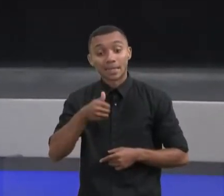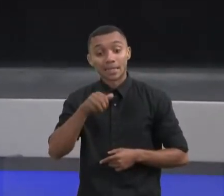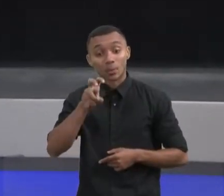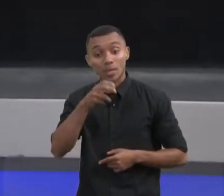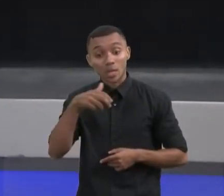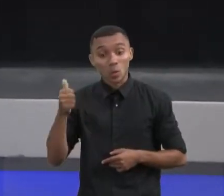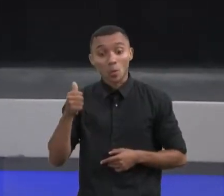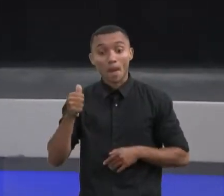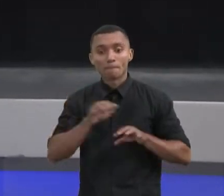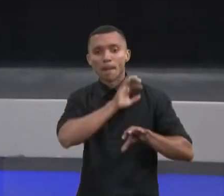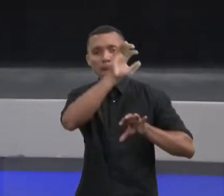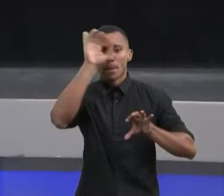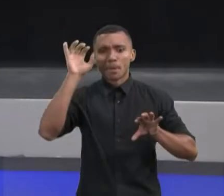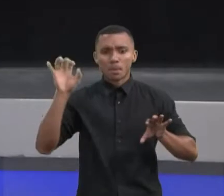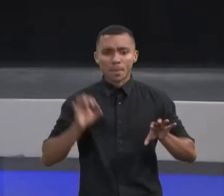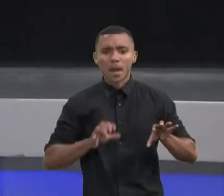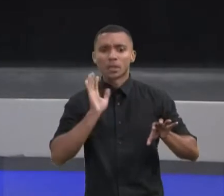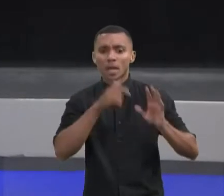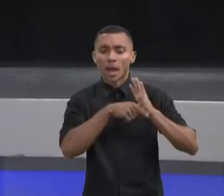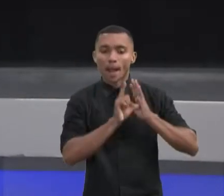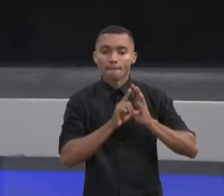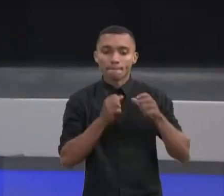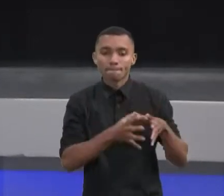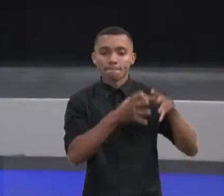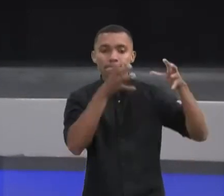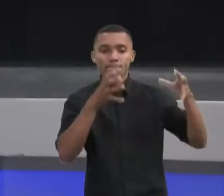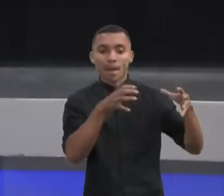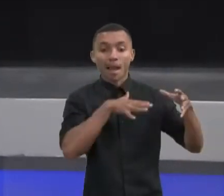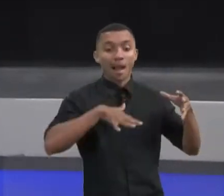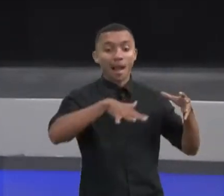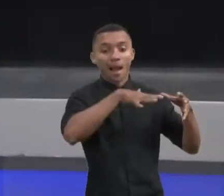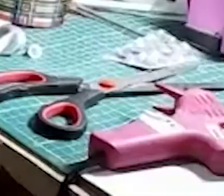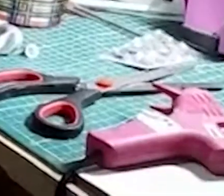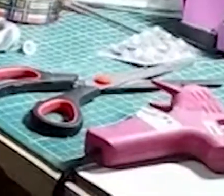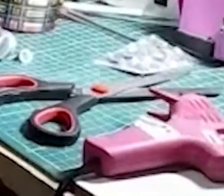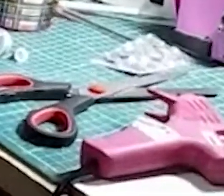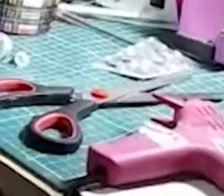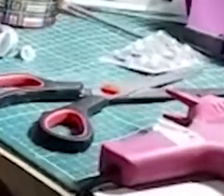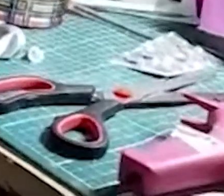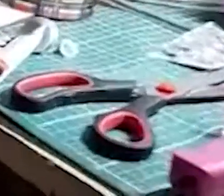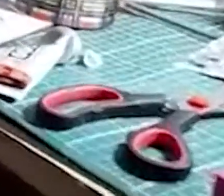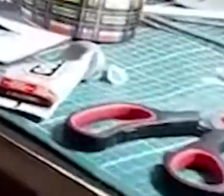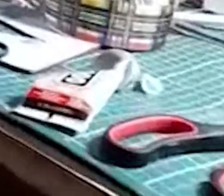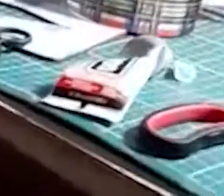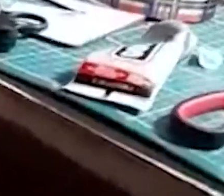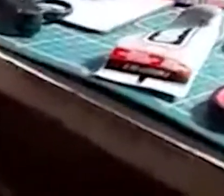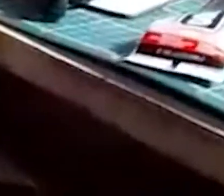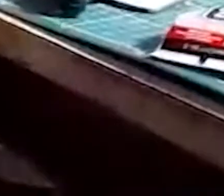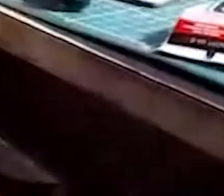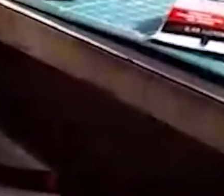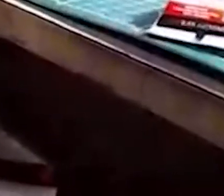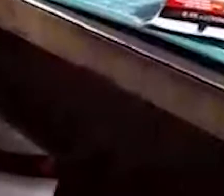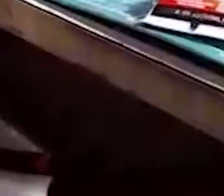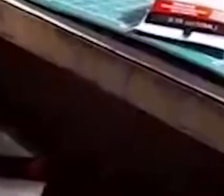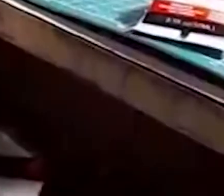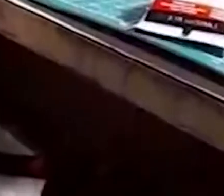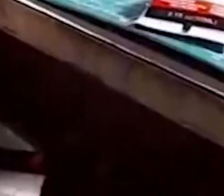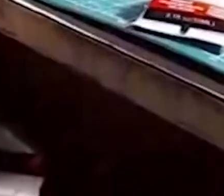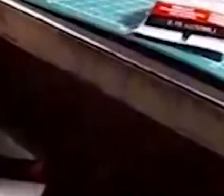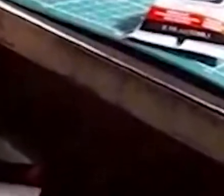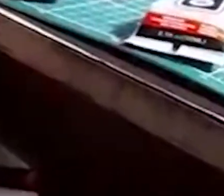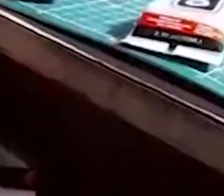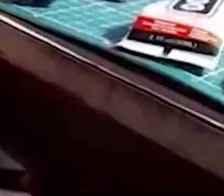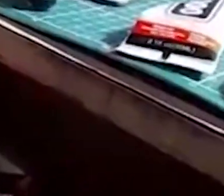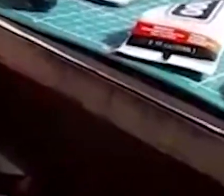norte a sul do país, sendo mais da metade em festejos juninos. O talento para trabalhos manuais trouxe